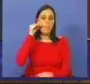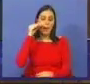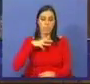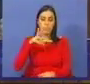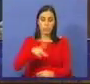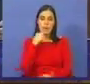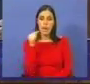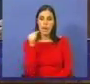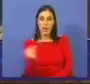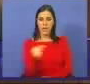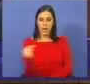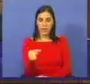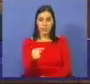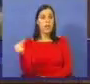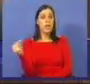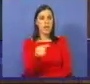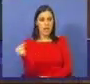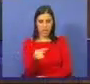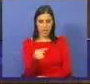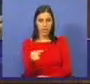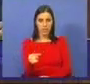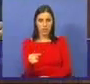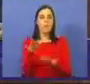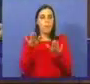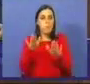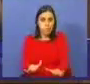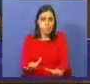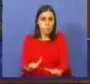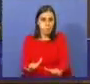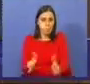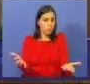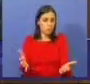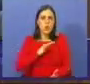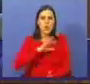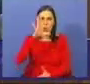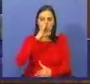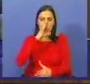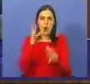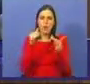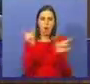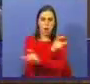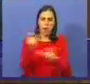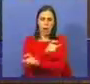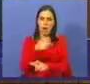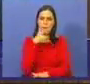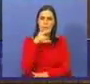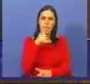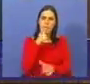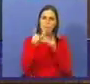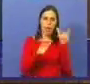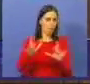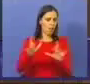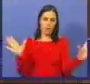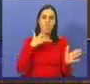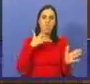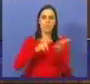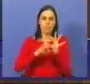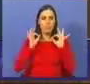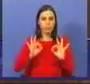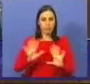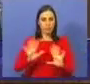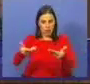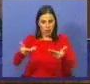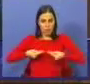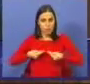seja negativo. Negativo chama-se recessão. E o Sr. Ministro não joga com palavras, porque nós já temos os factos do terceiro